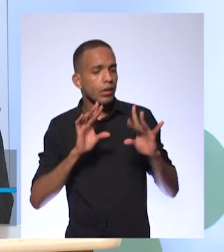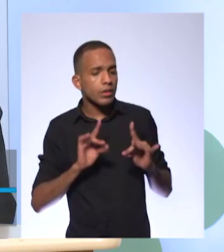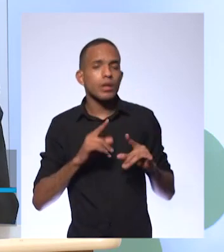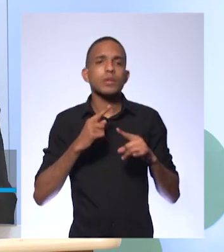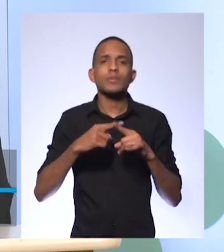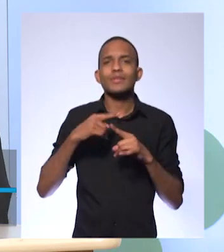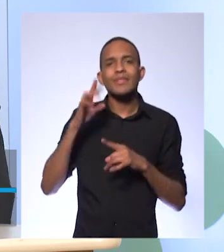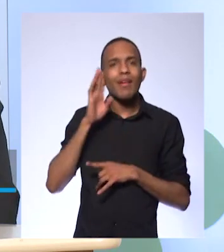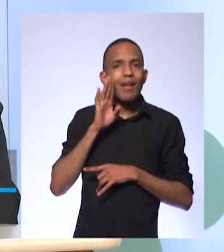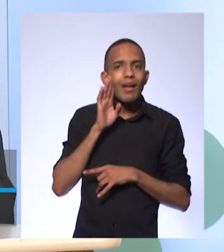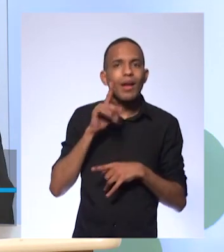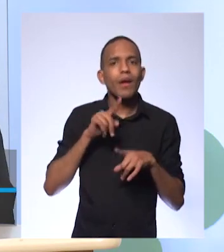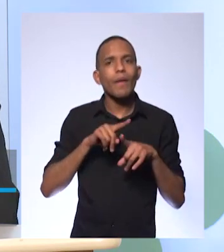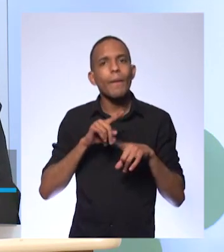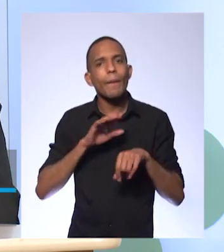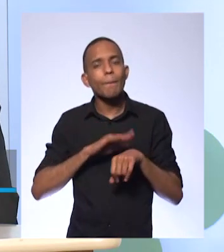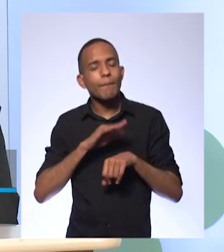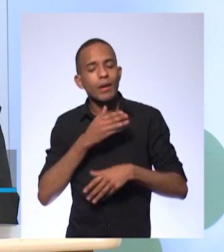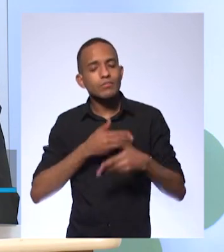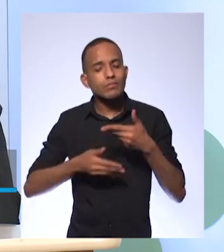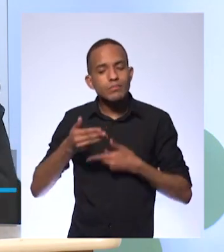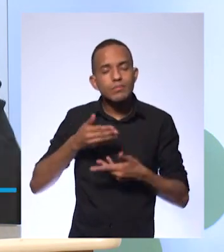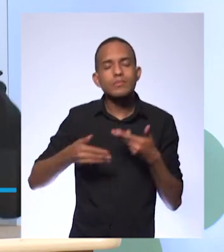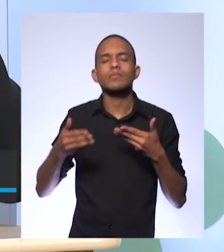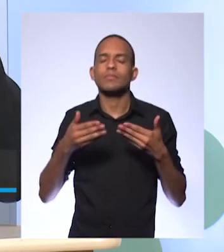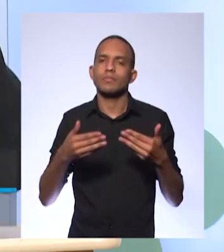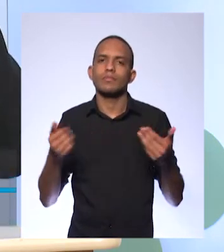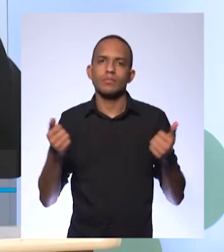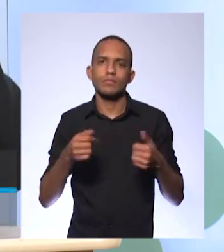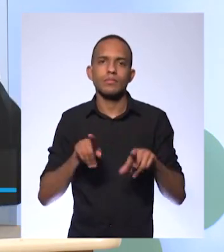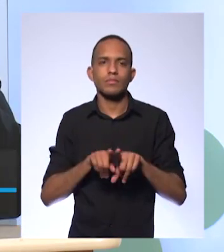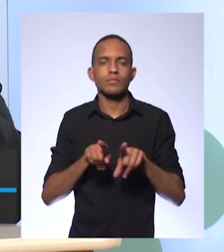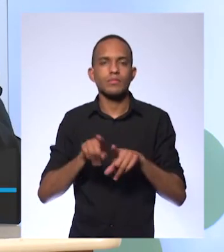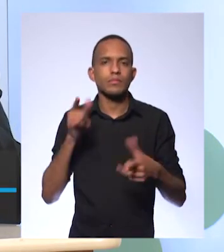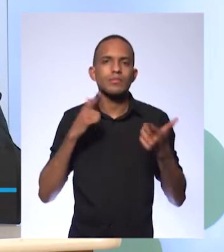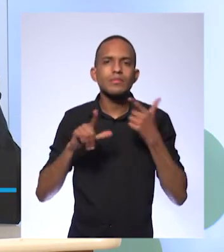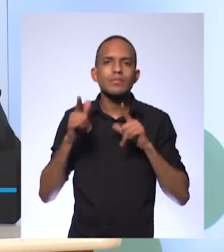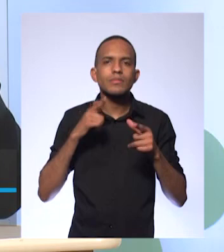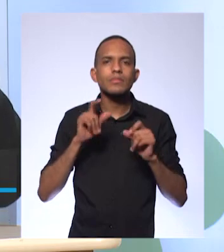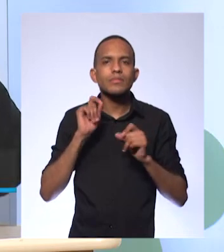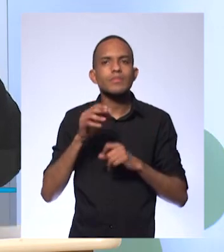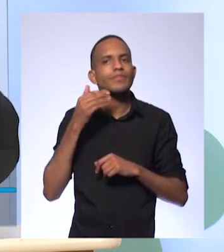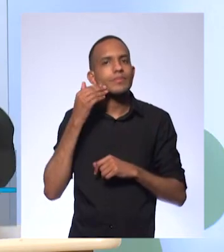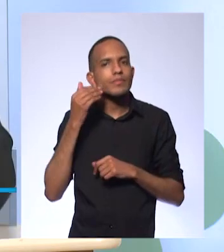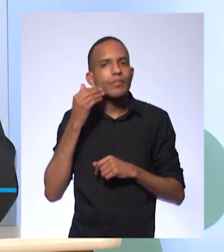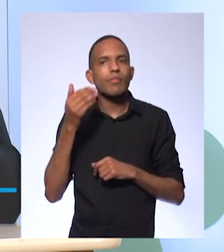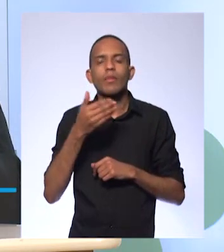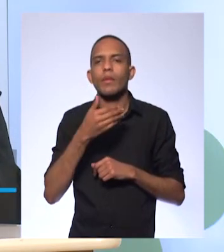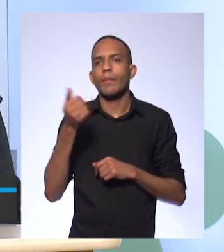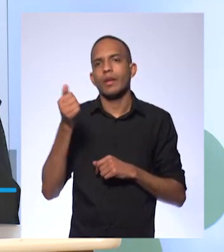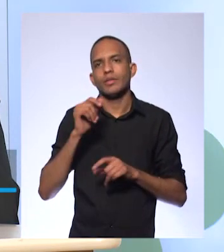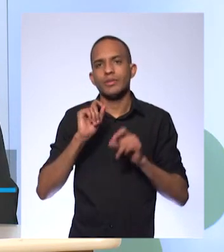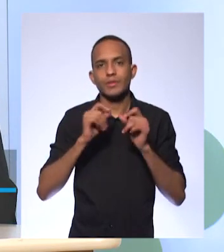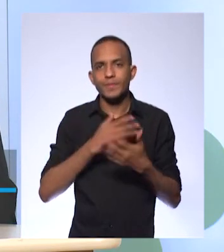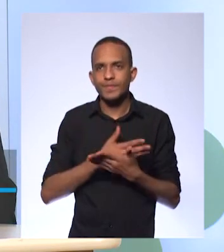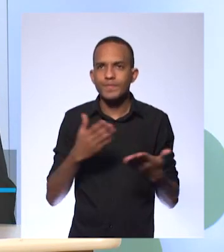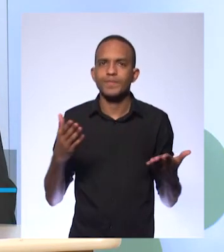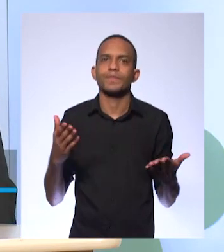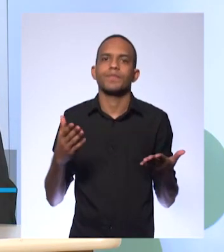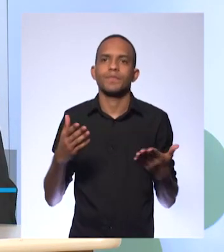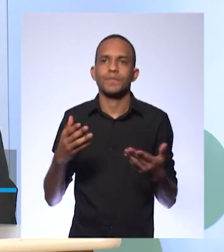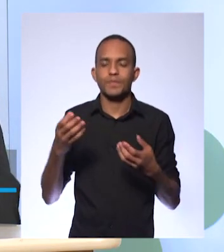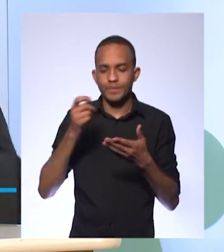mais legal, mais dinâmica a interação e nós conseguirmos aí aproveitar melhor o que vocês estão